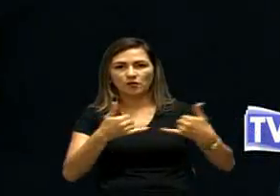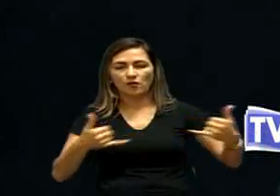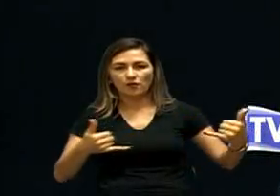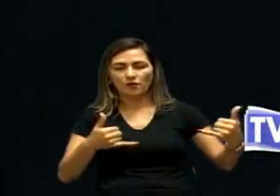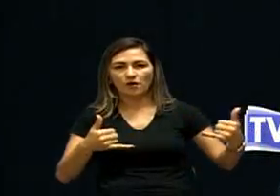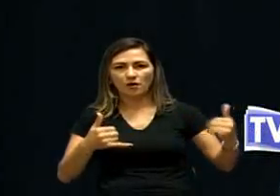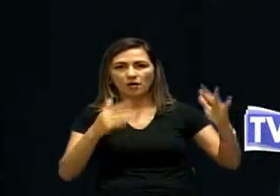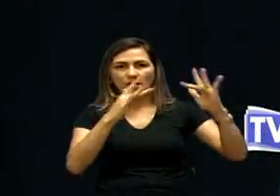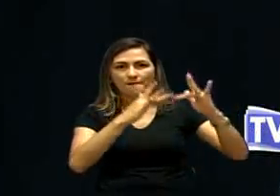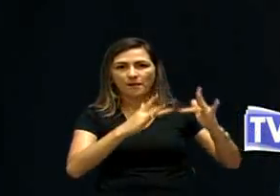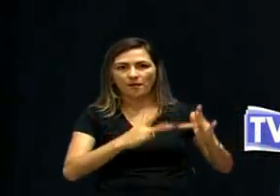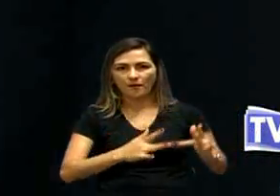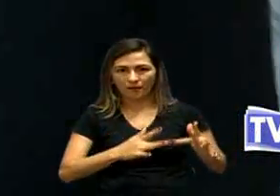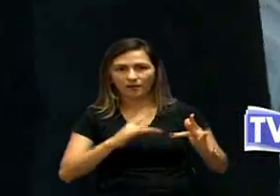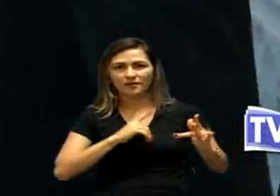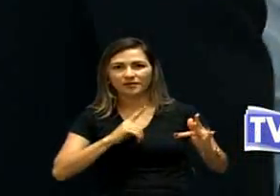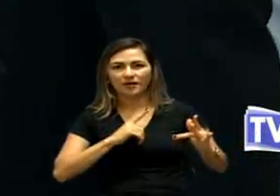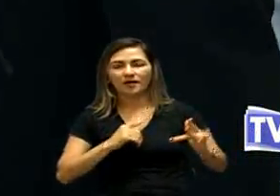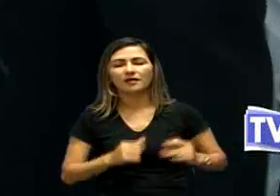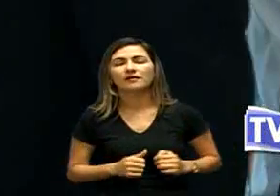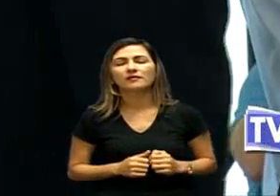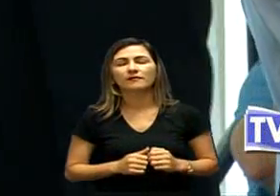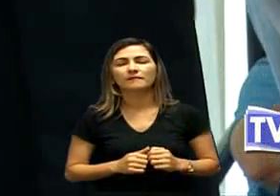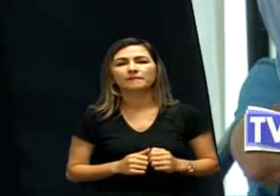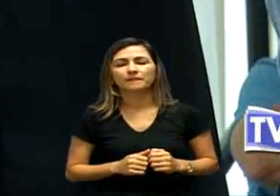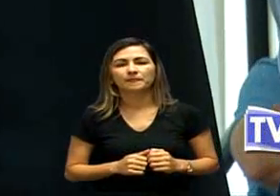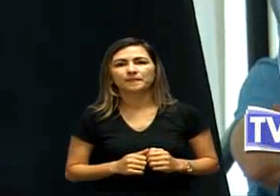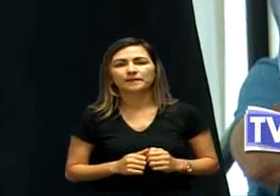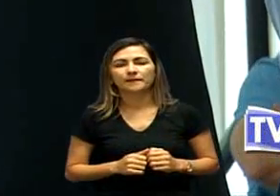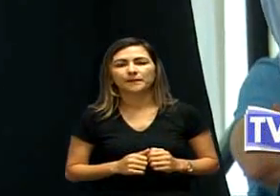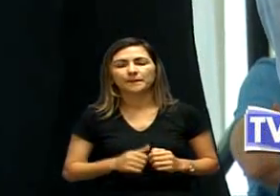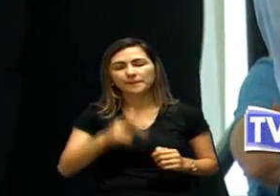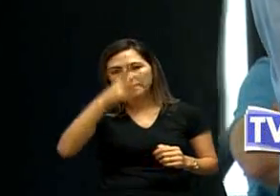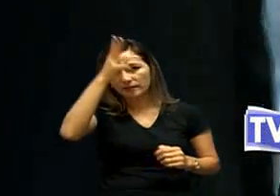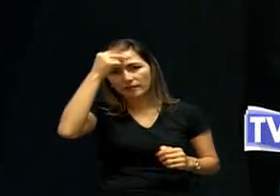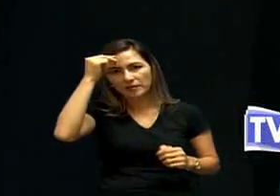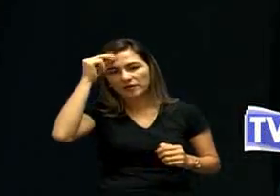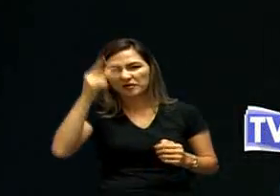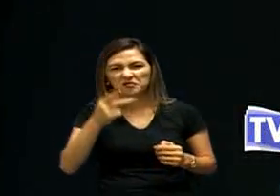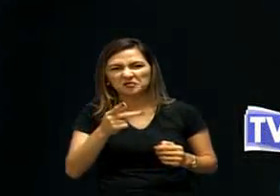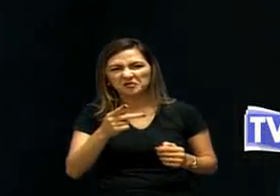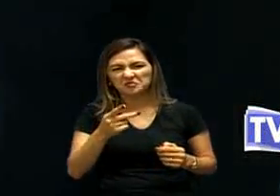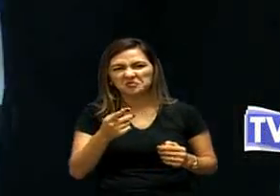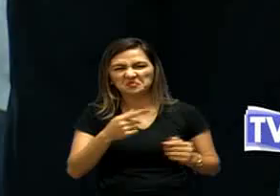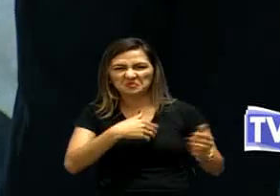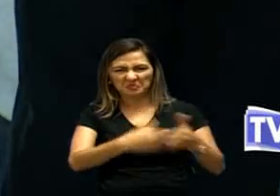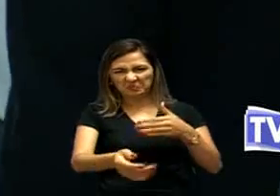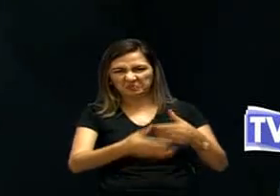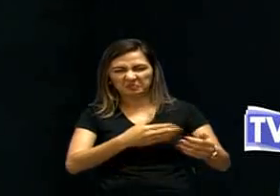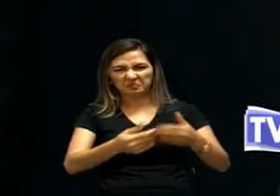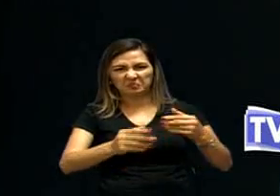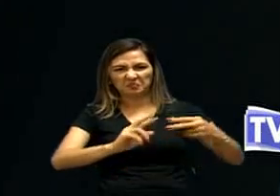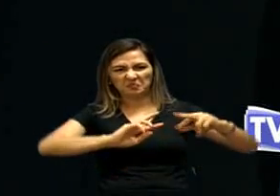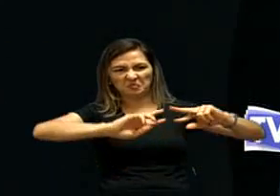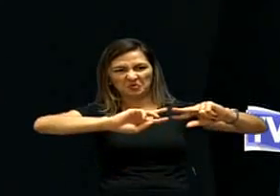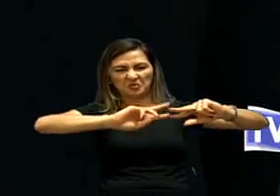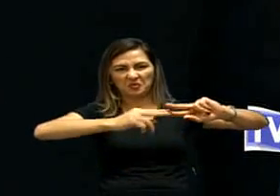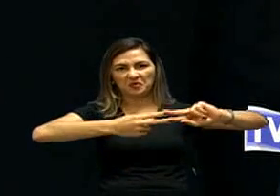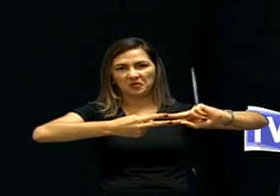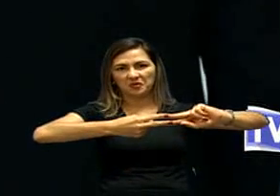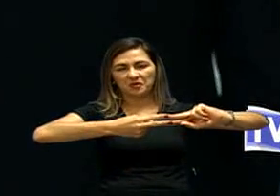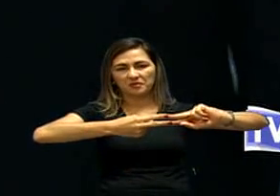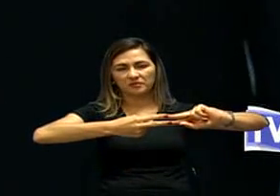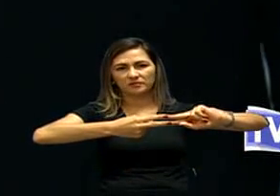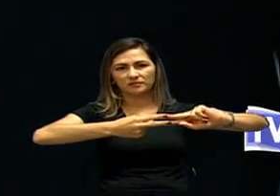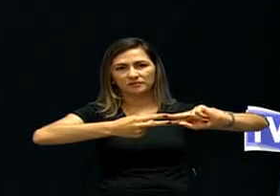SEI. E a prefeitura fez uma ligação, uma gambiarra, vamos colocar assim, de um fio, né? É,